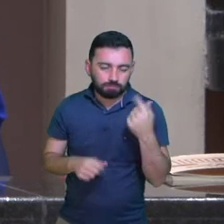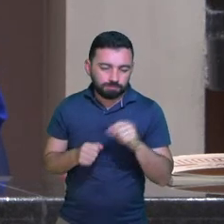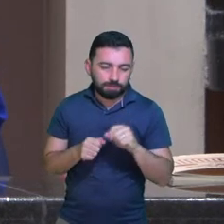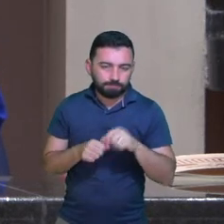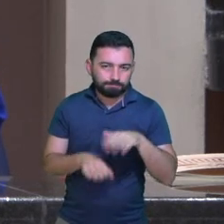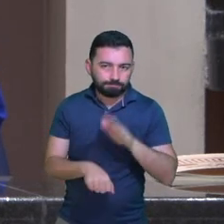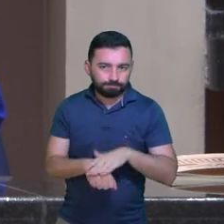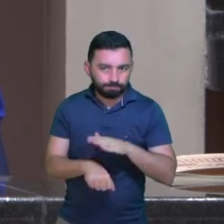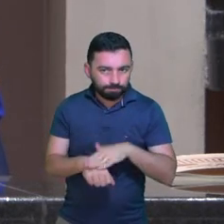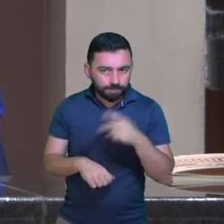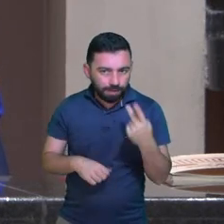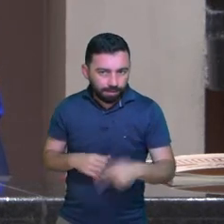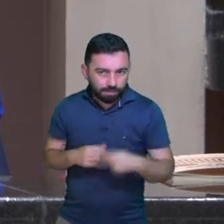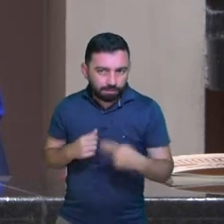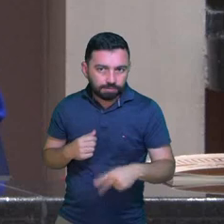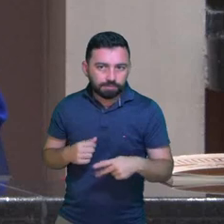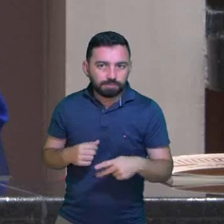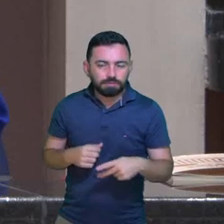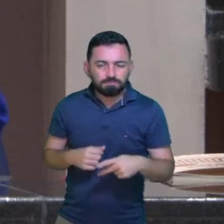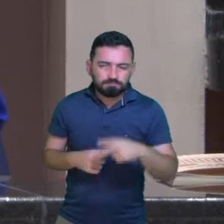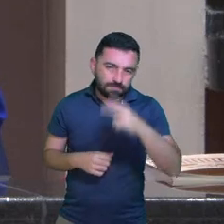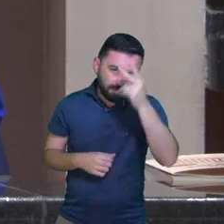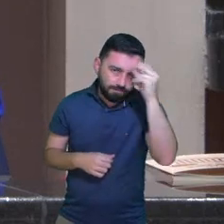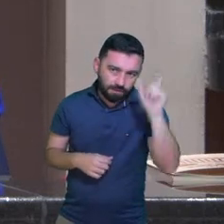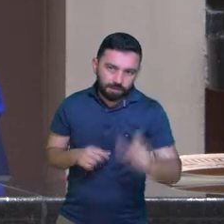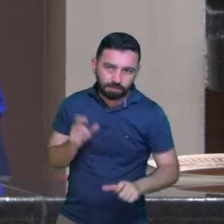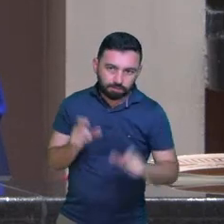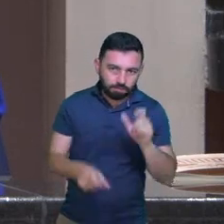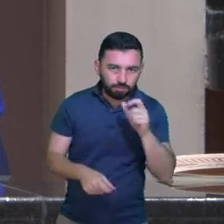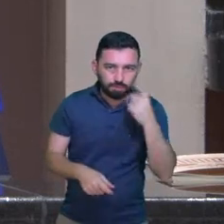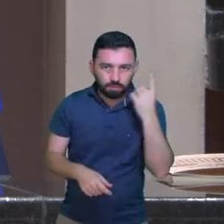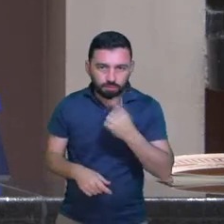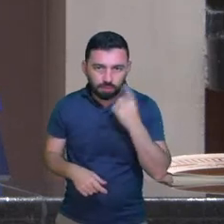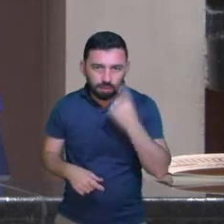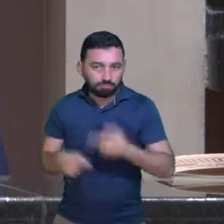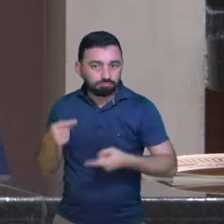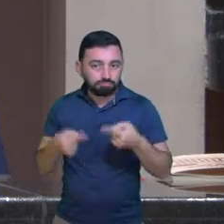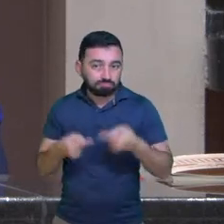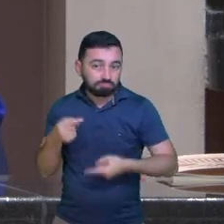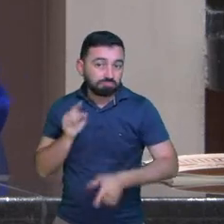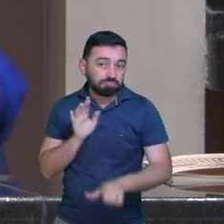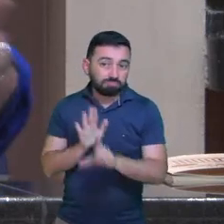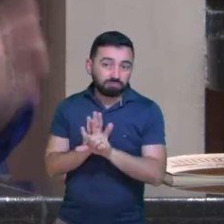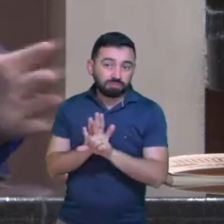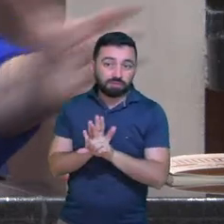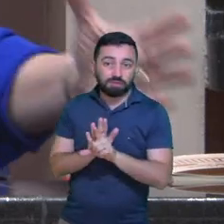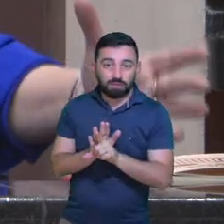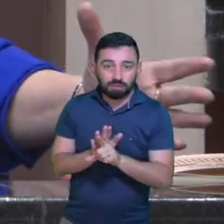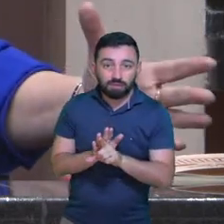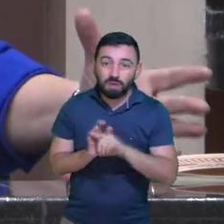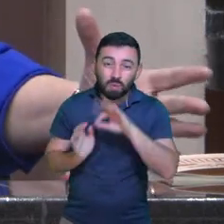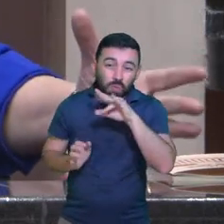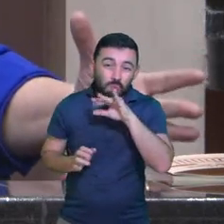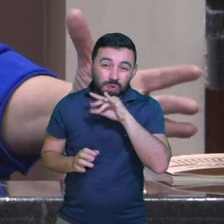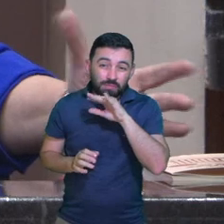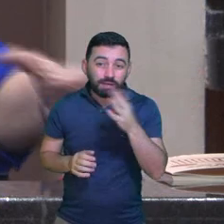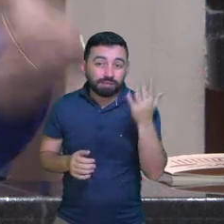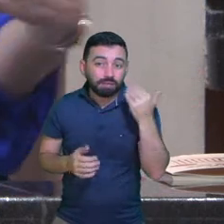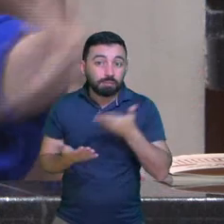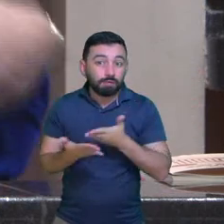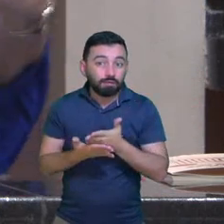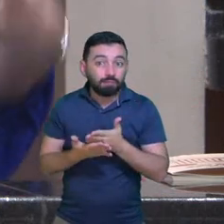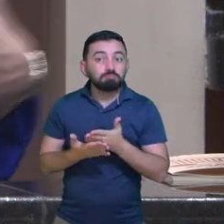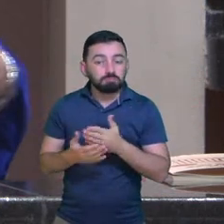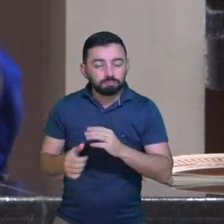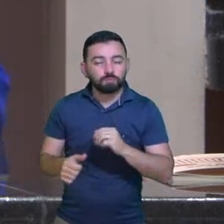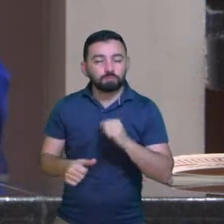aqui colocando prefeitos deputados para discutir uma lei que ia ser muito ruim do jeito que ia ser aprovada e